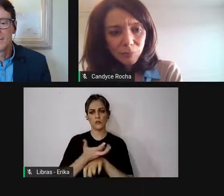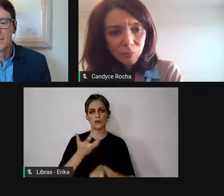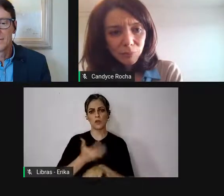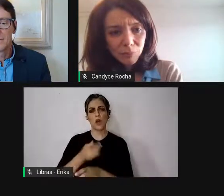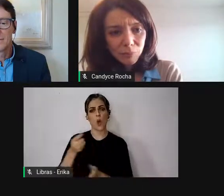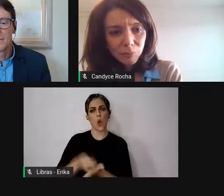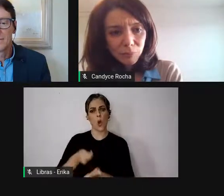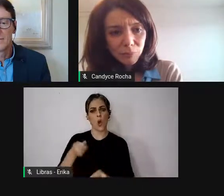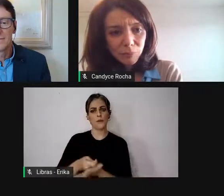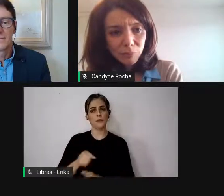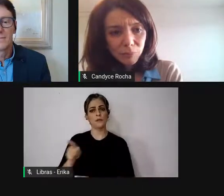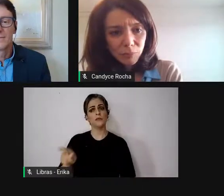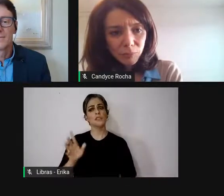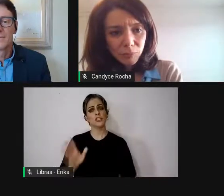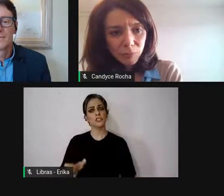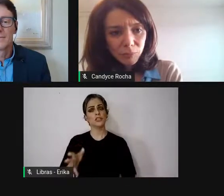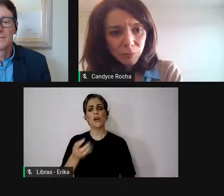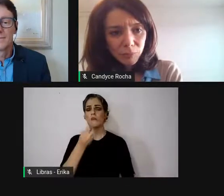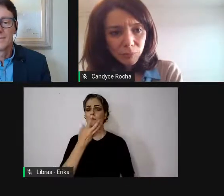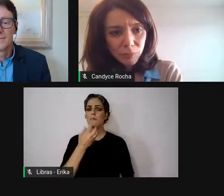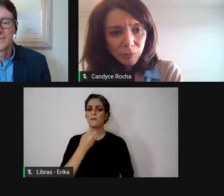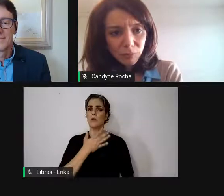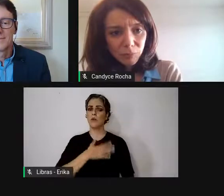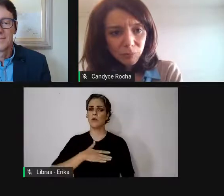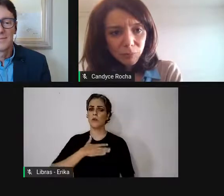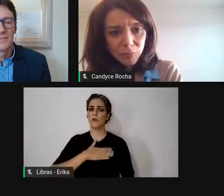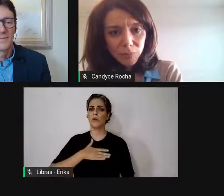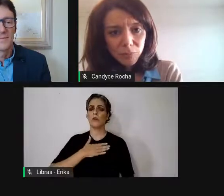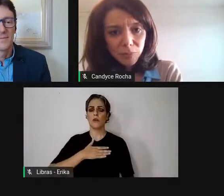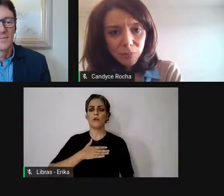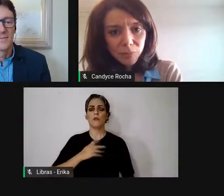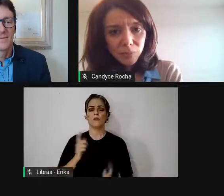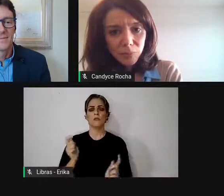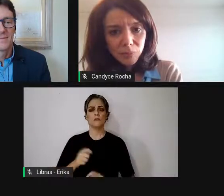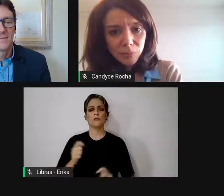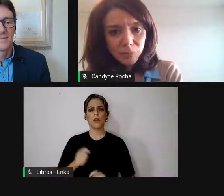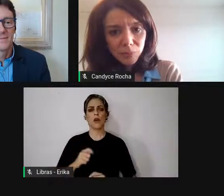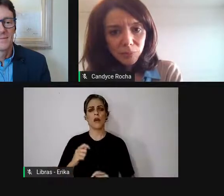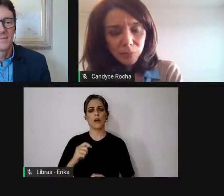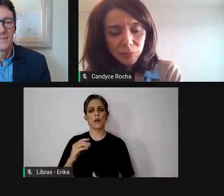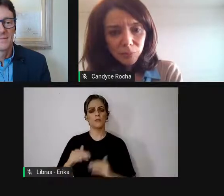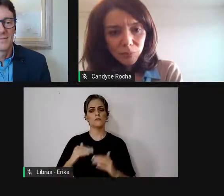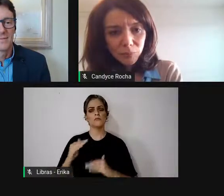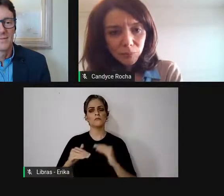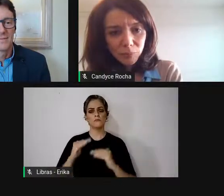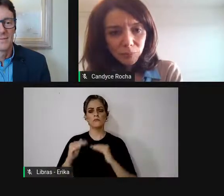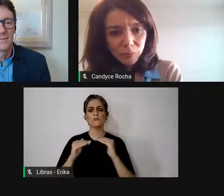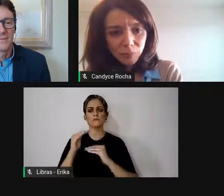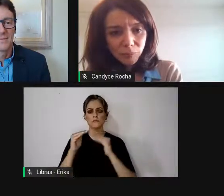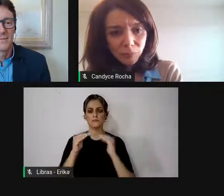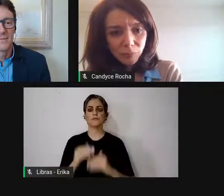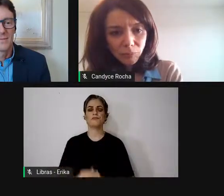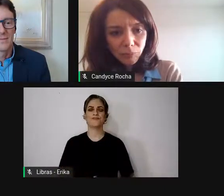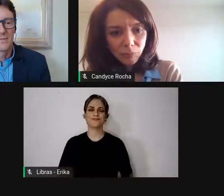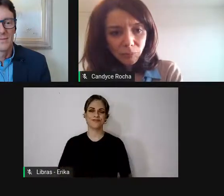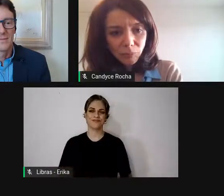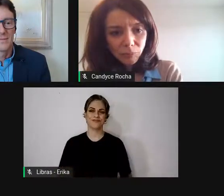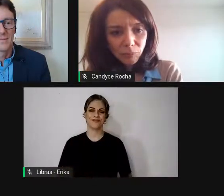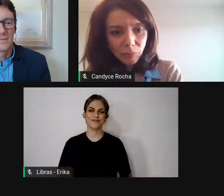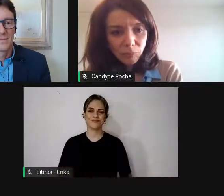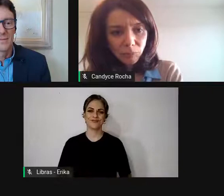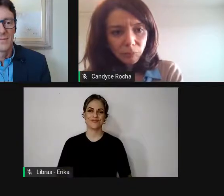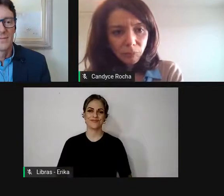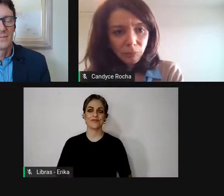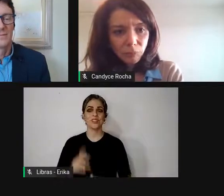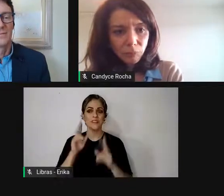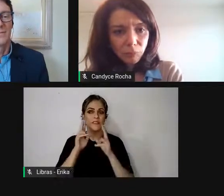à necessidade que você tem de um certo interdisciplinaridade, visão multidisciplinar,